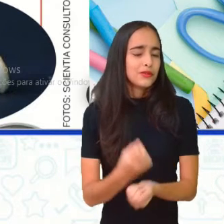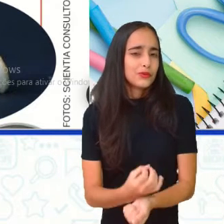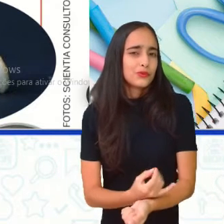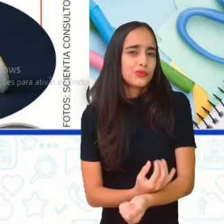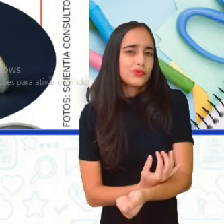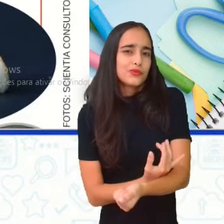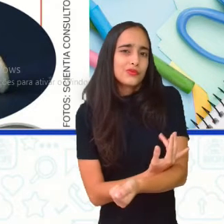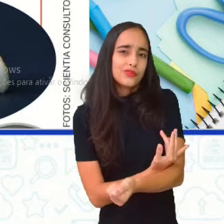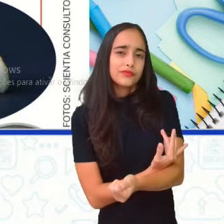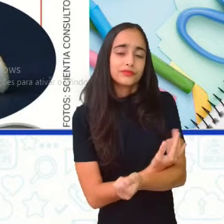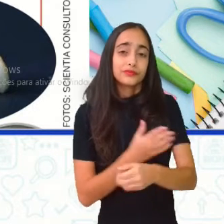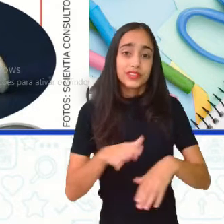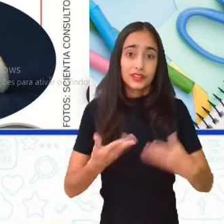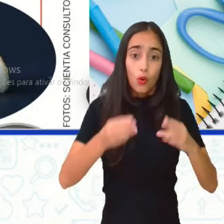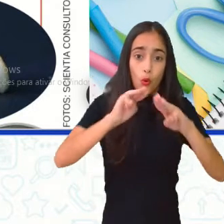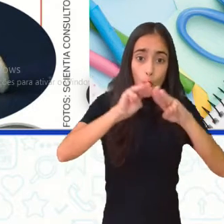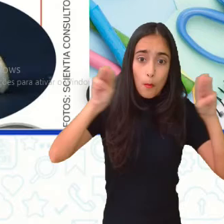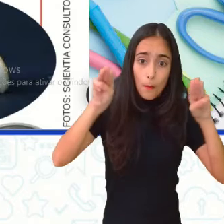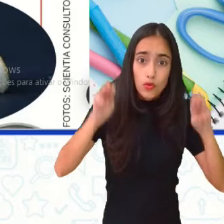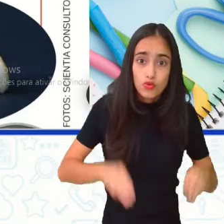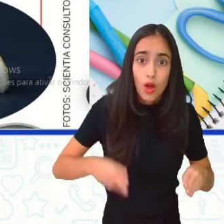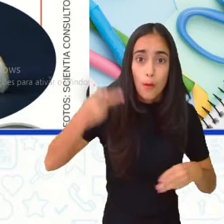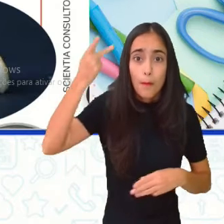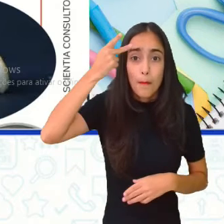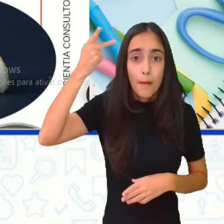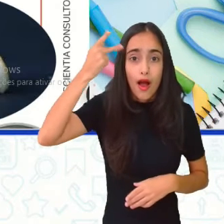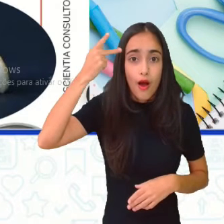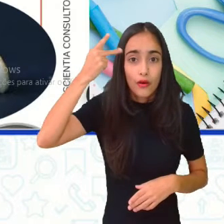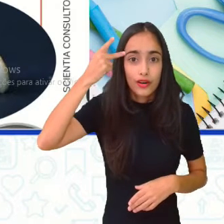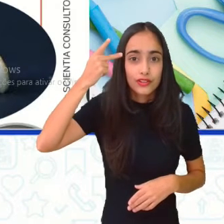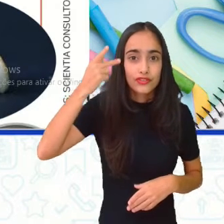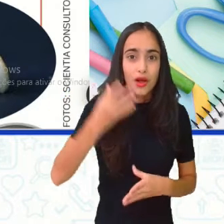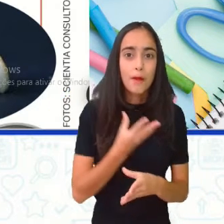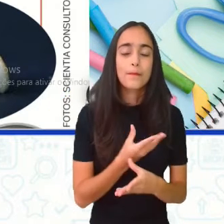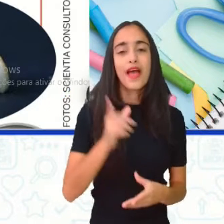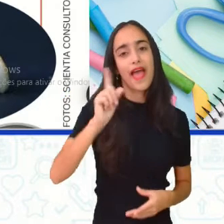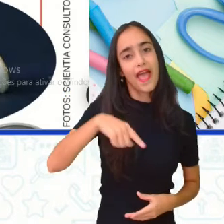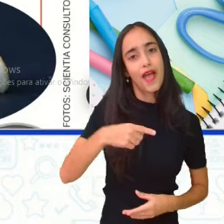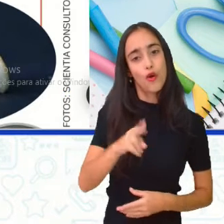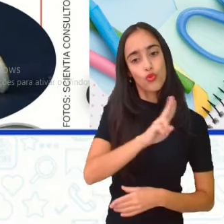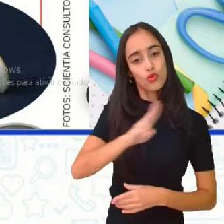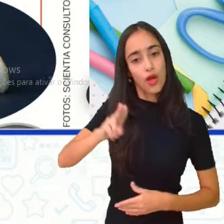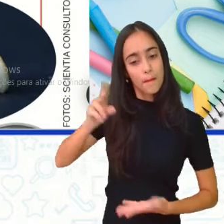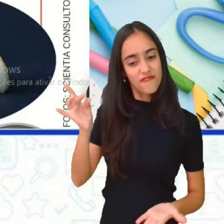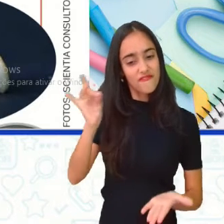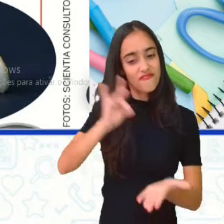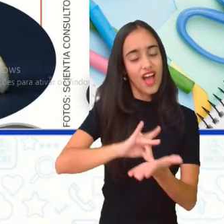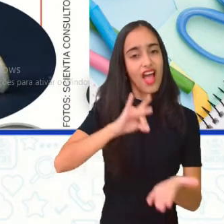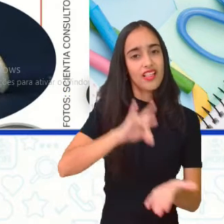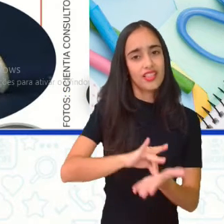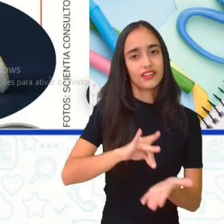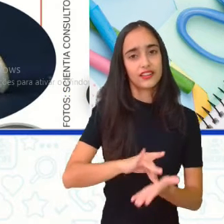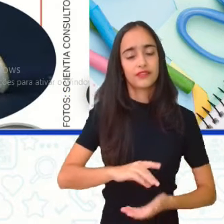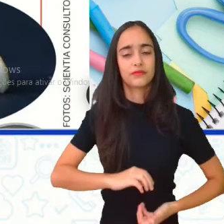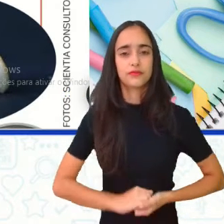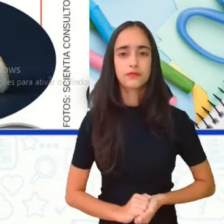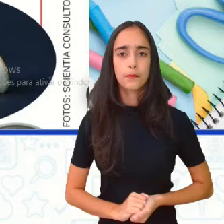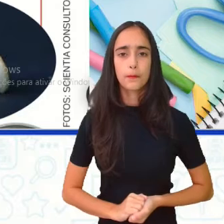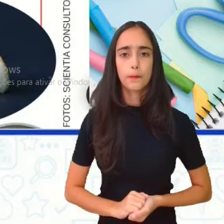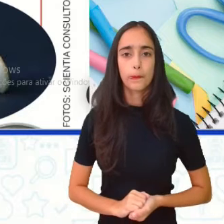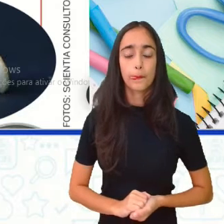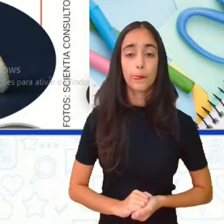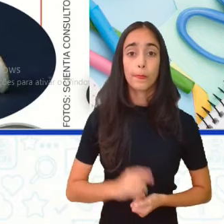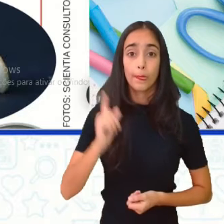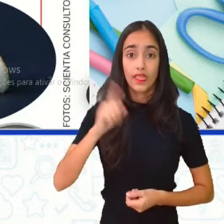nome verdadeiro do museu, né? Muita gente conhece como Museu Ipiranga, mas na verdade o nome do museu é Museu Paulista. Está